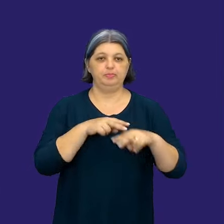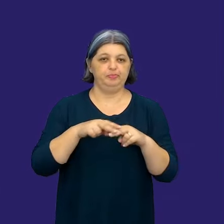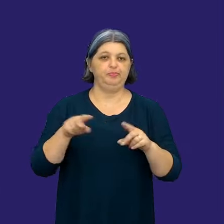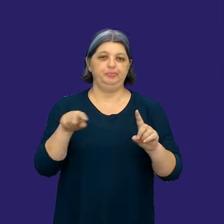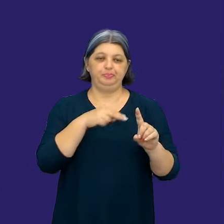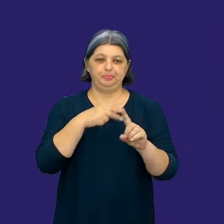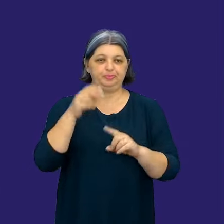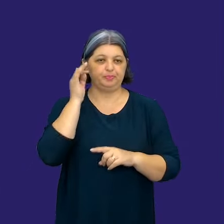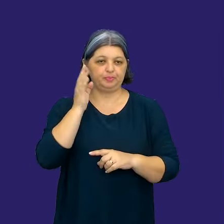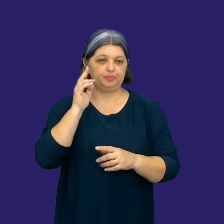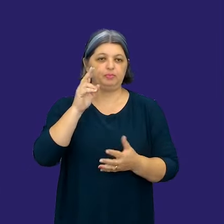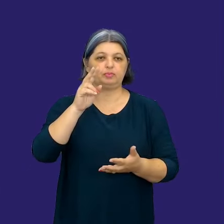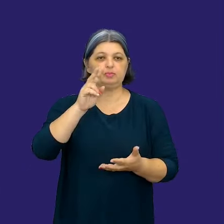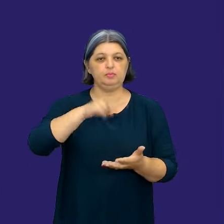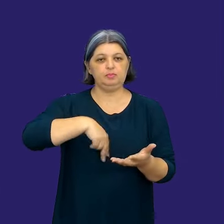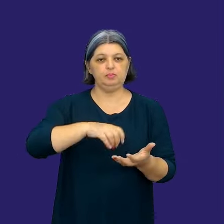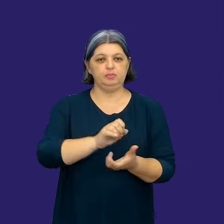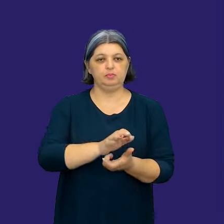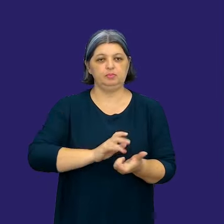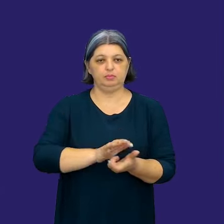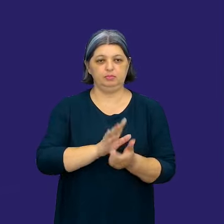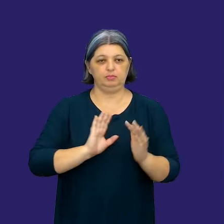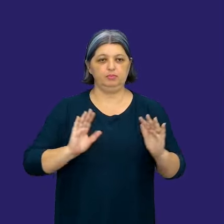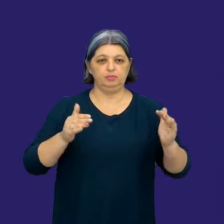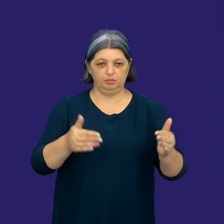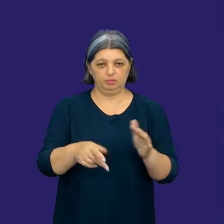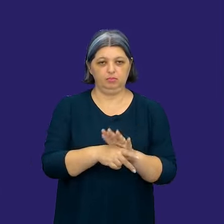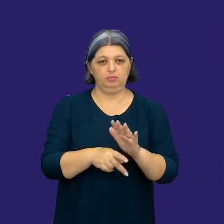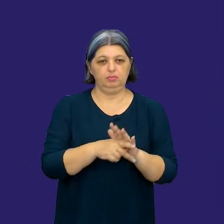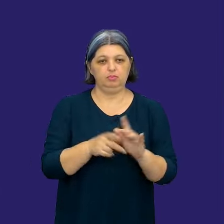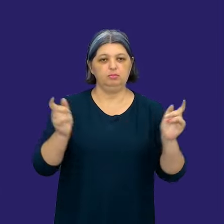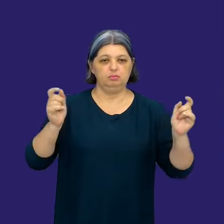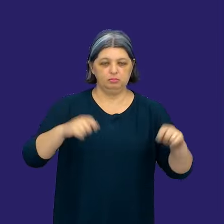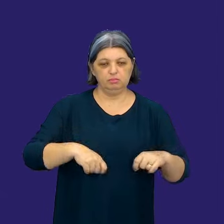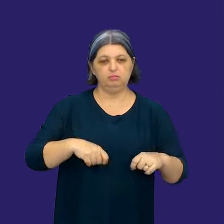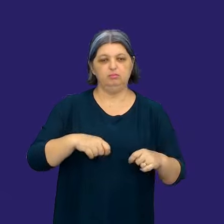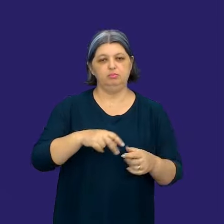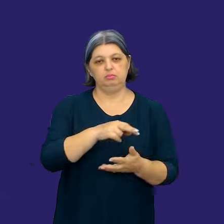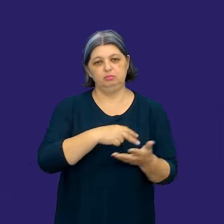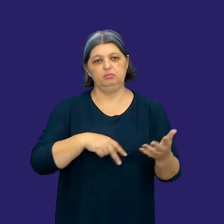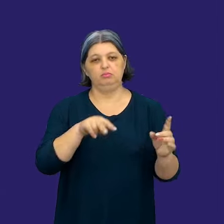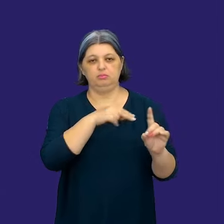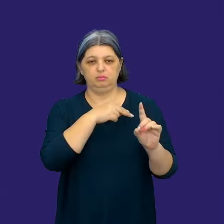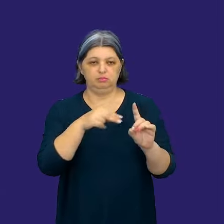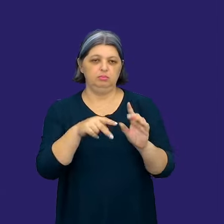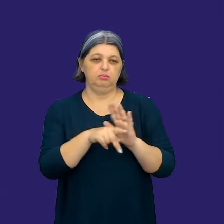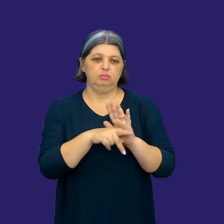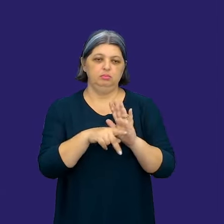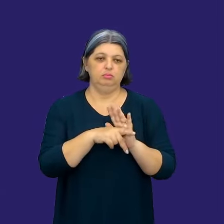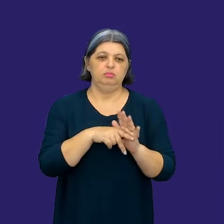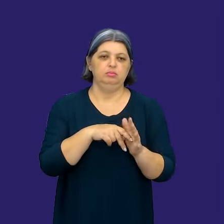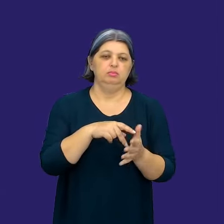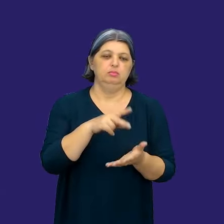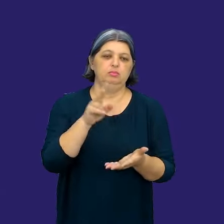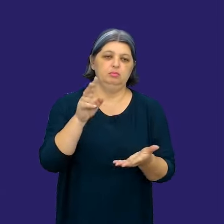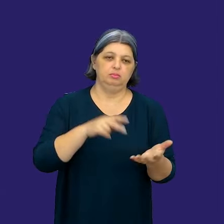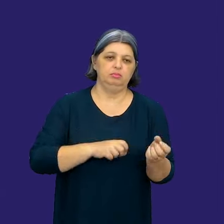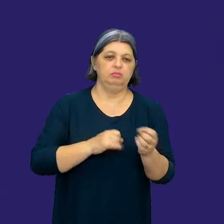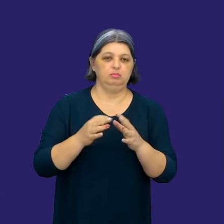teóricos de leitura e letramento com foco nas capacidades de leitura sob a ótica dos níveis de proficiência leitora e